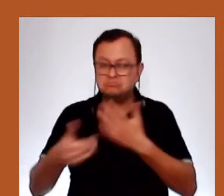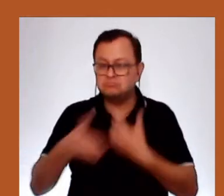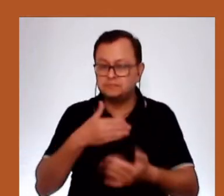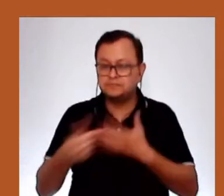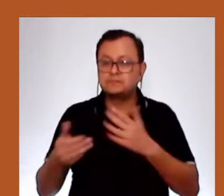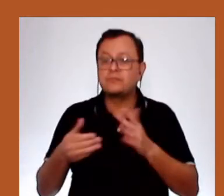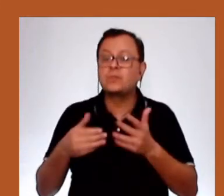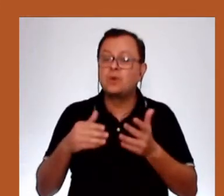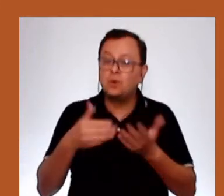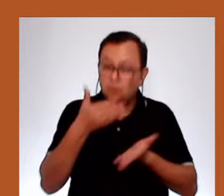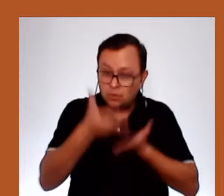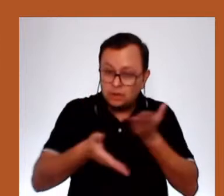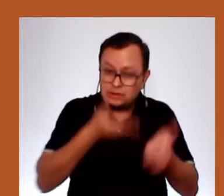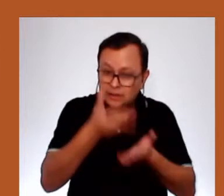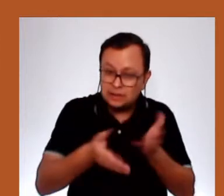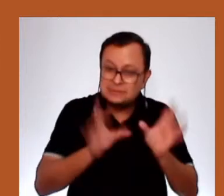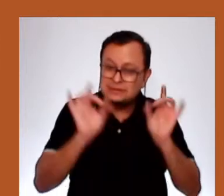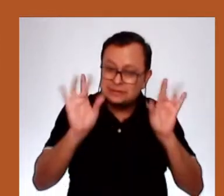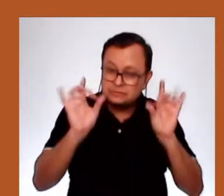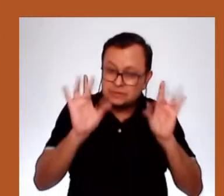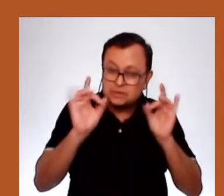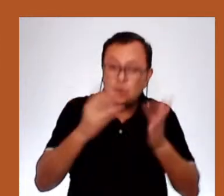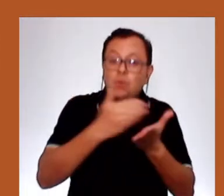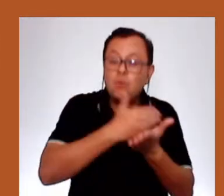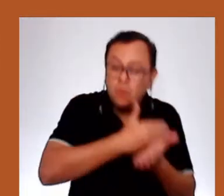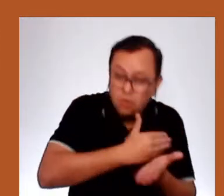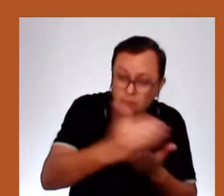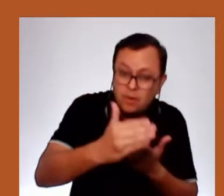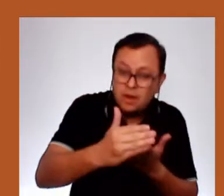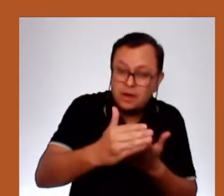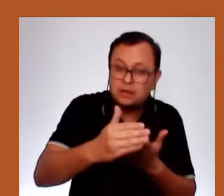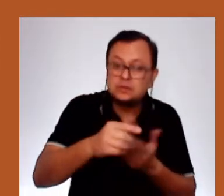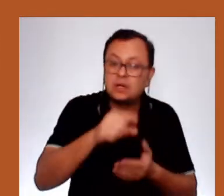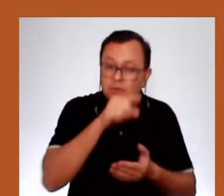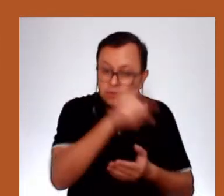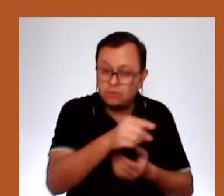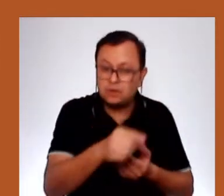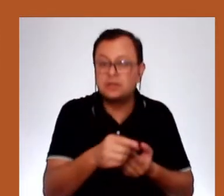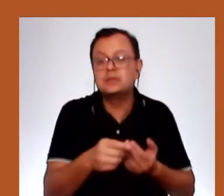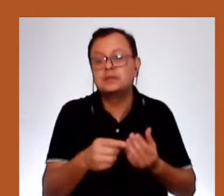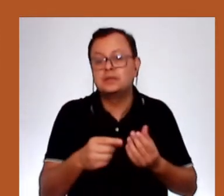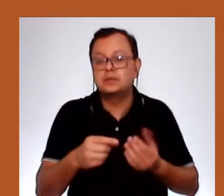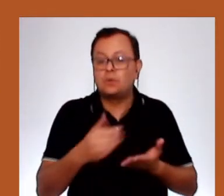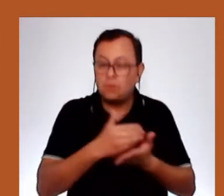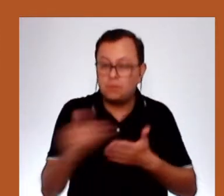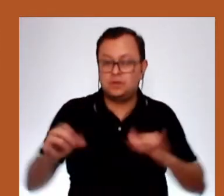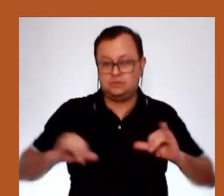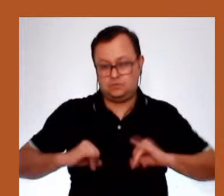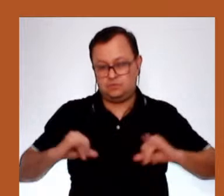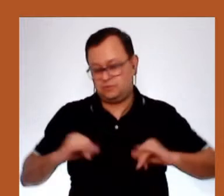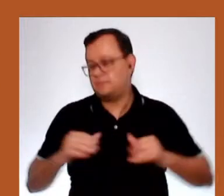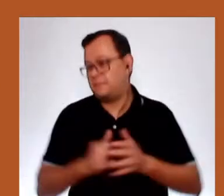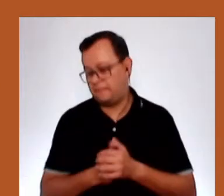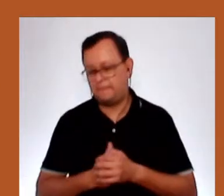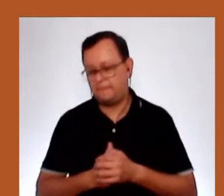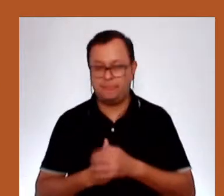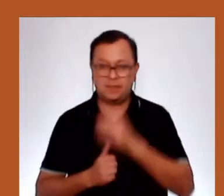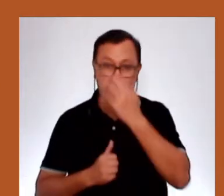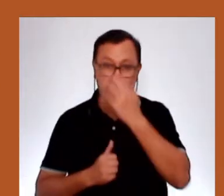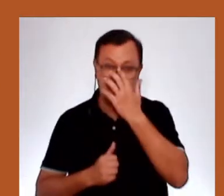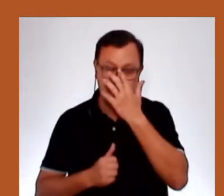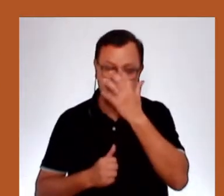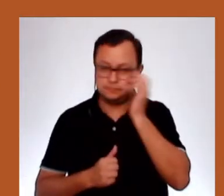paciente demonstra sofrimento, seja em uma dessas áreas. Perfeito. Muito